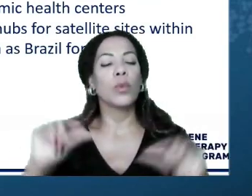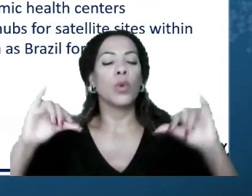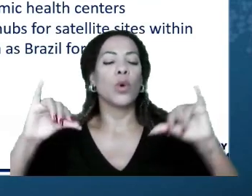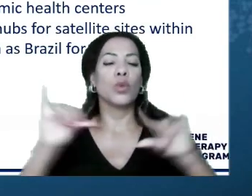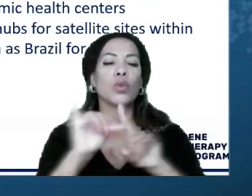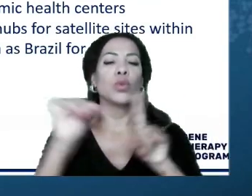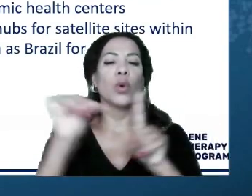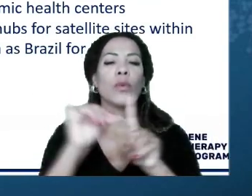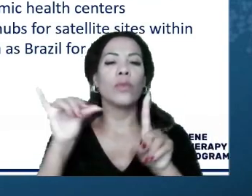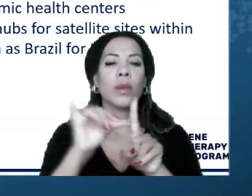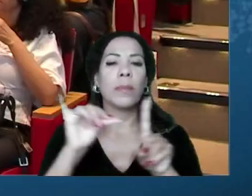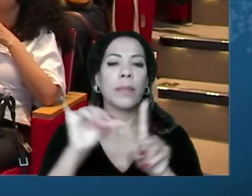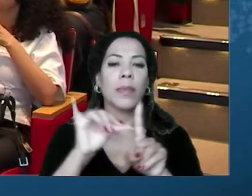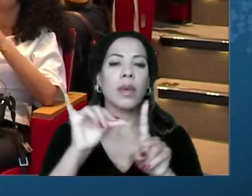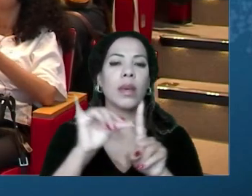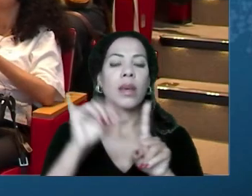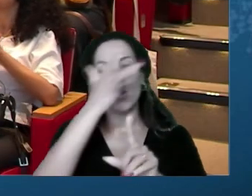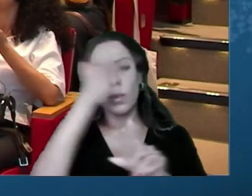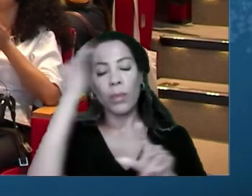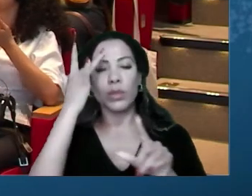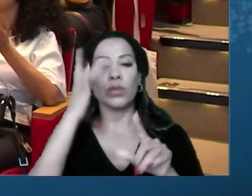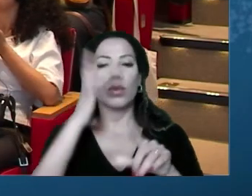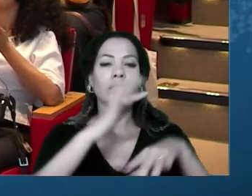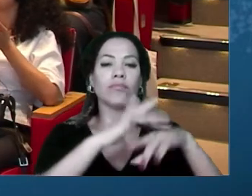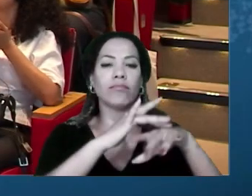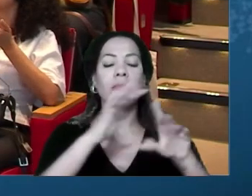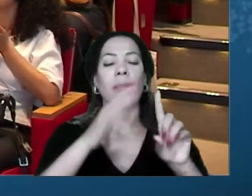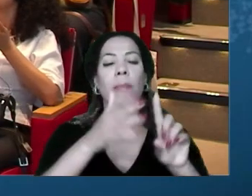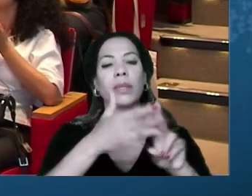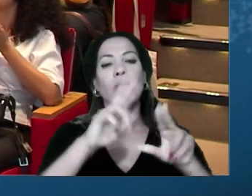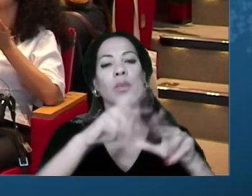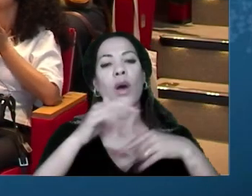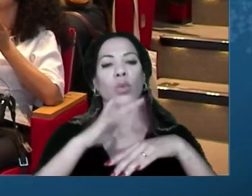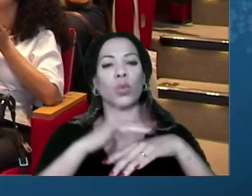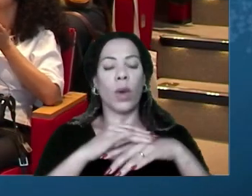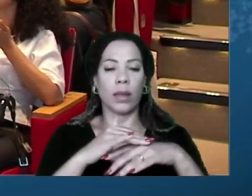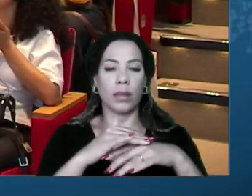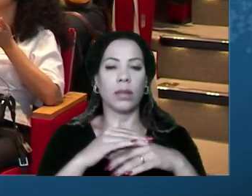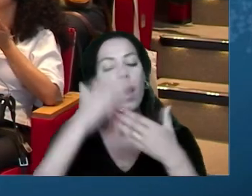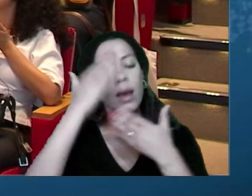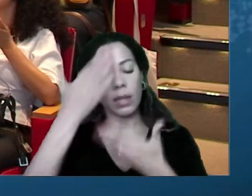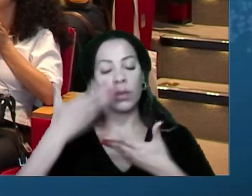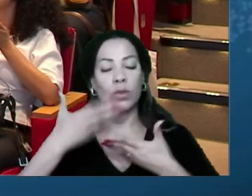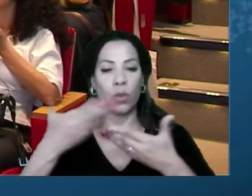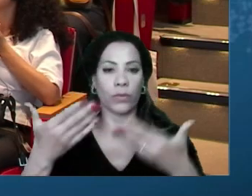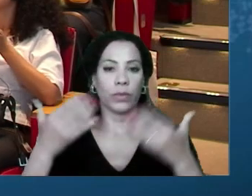com essas doenças raras. Então, agradeço muito o convite.